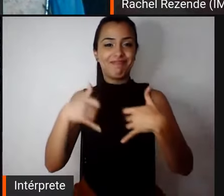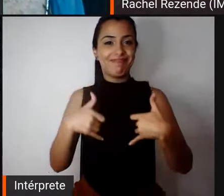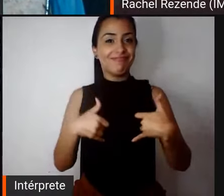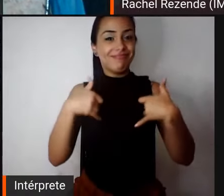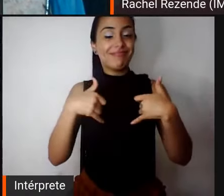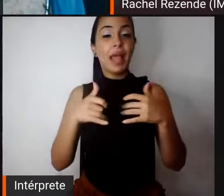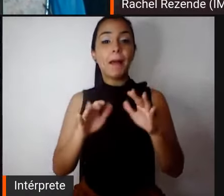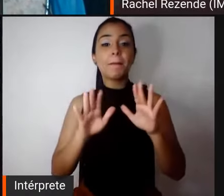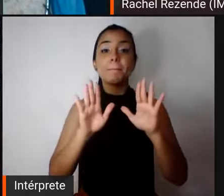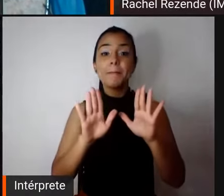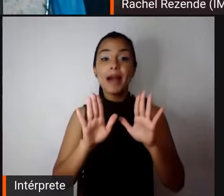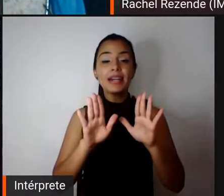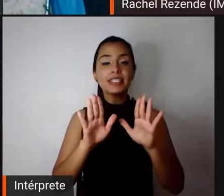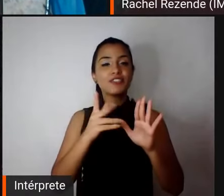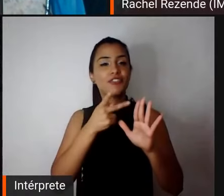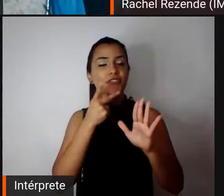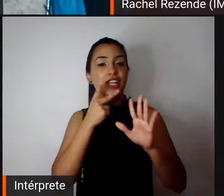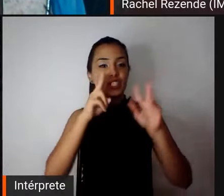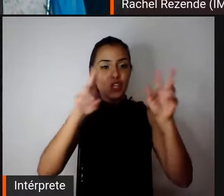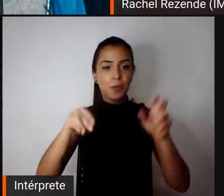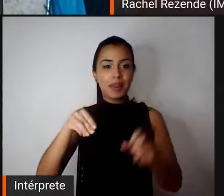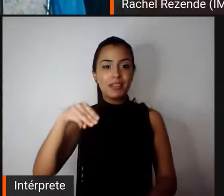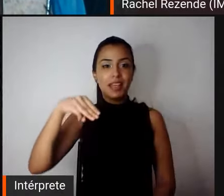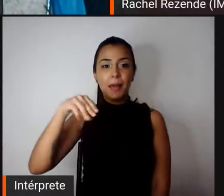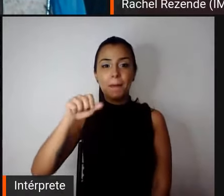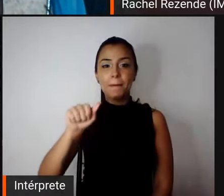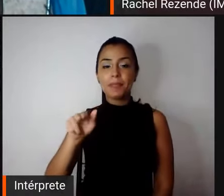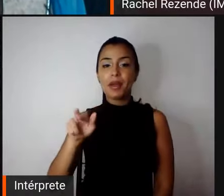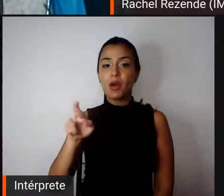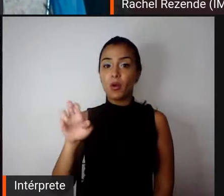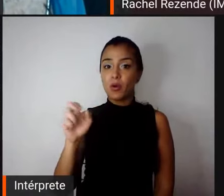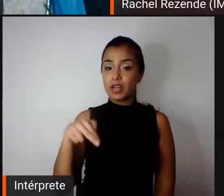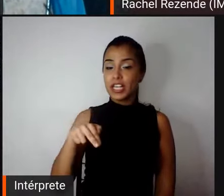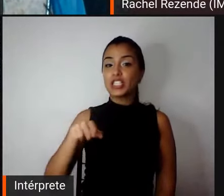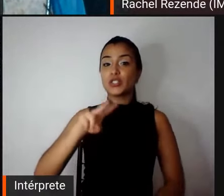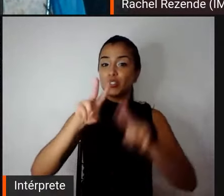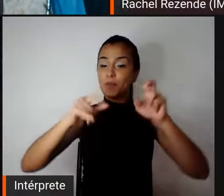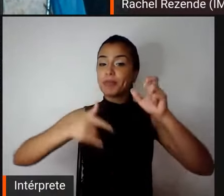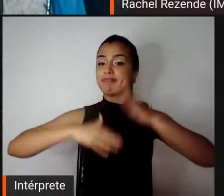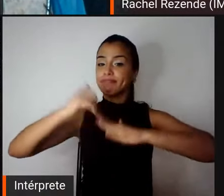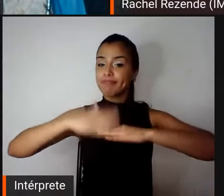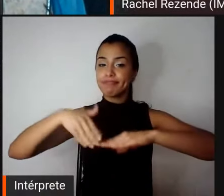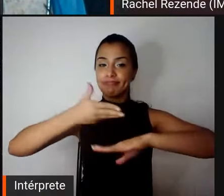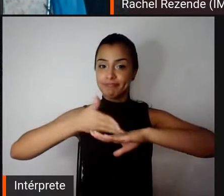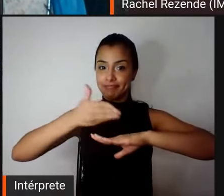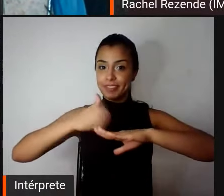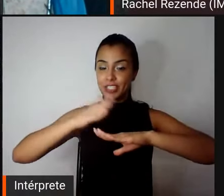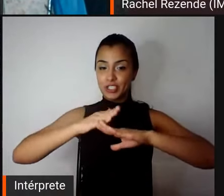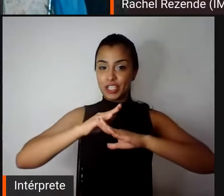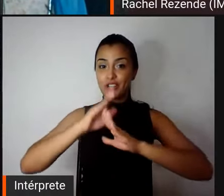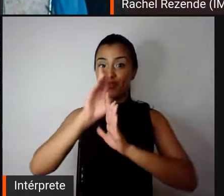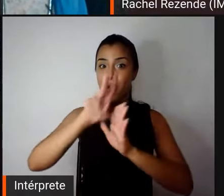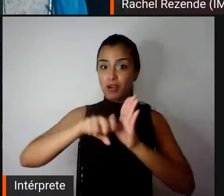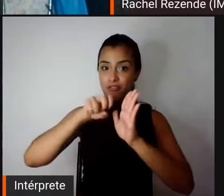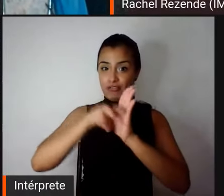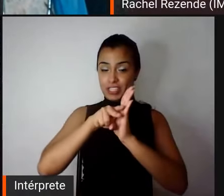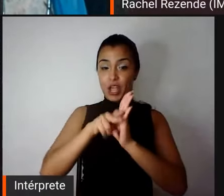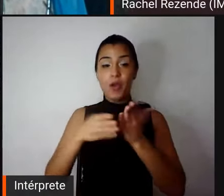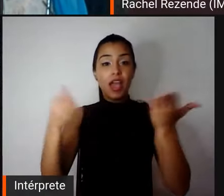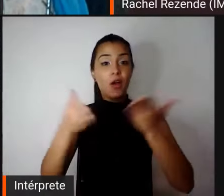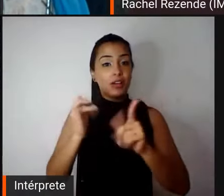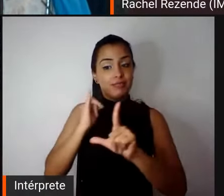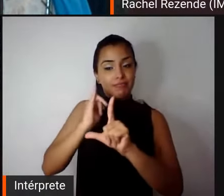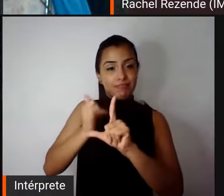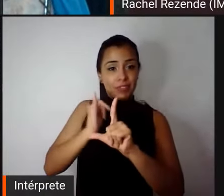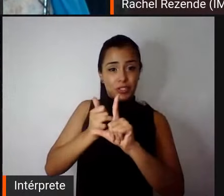falando dessa constância dela na produção audiovisual, a gente queria mostrar um vídeo comentário, um comentário sobre